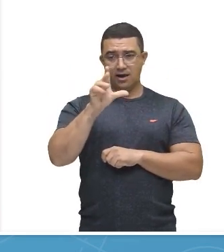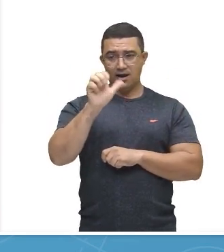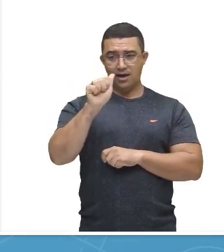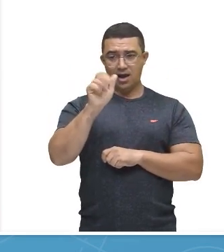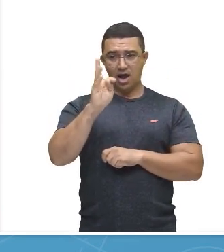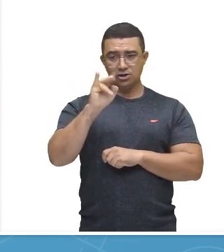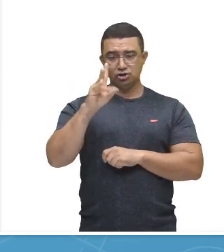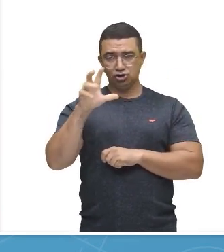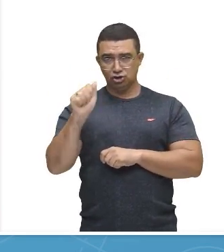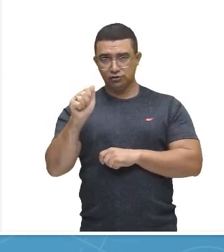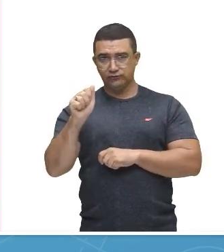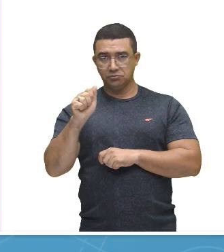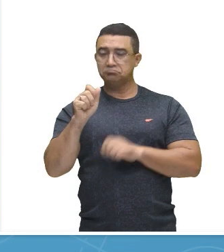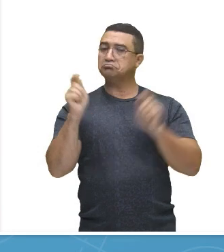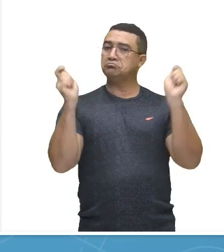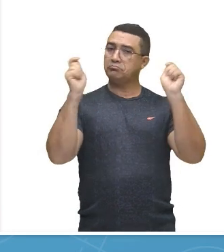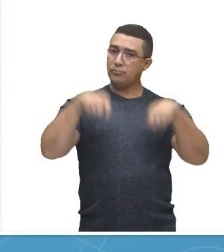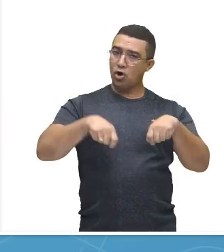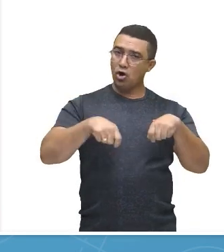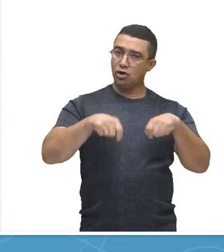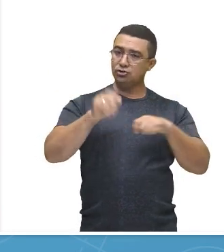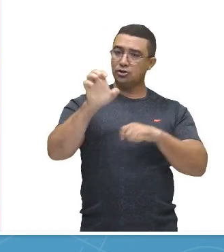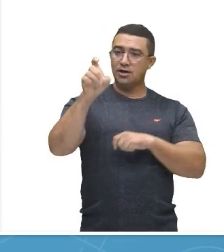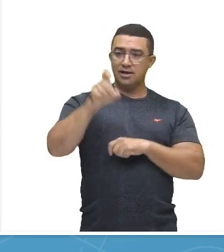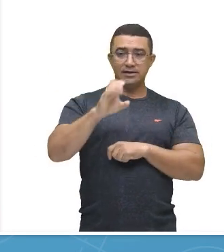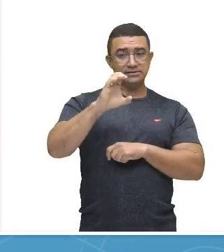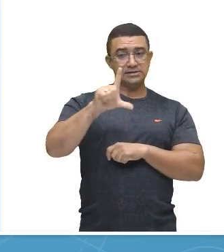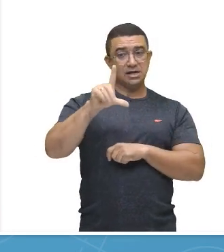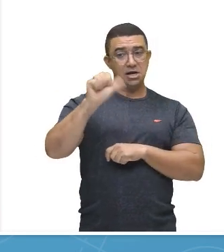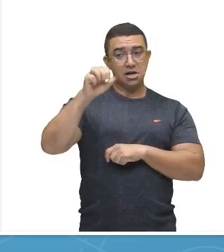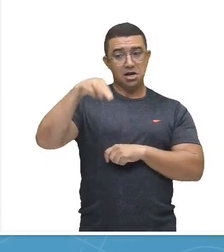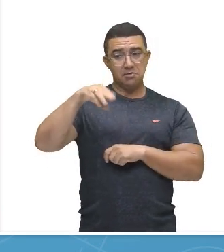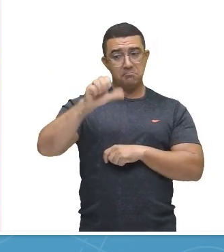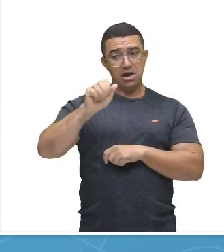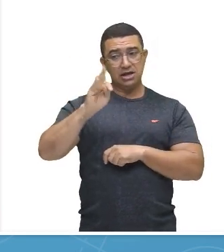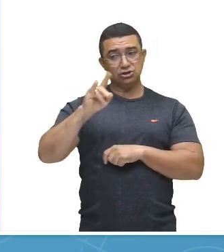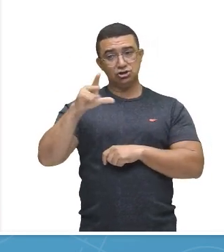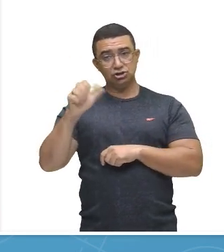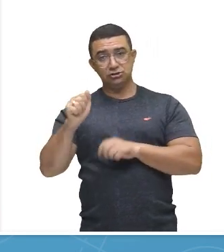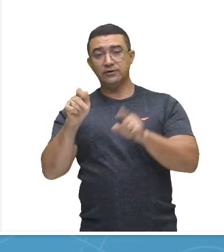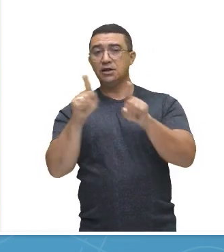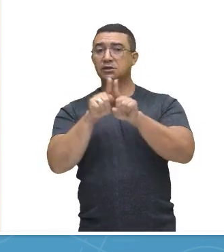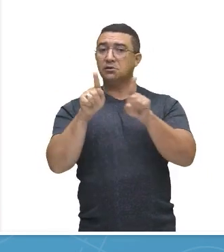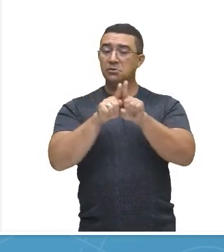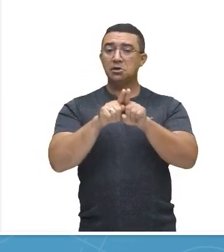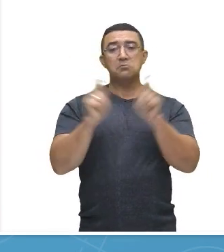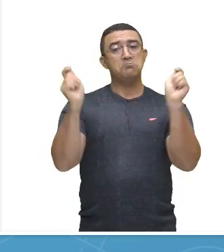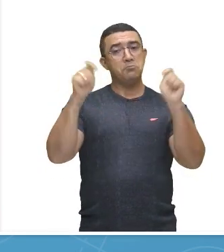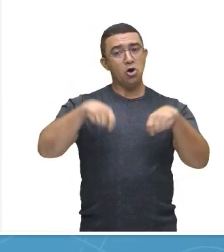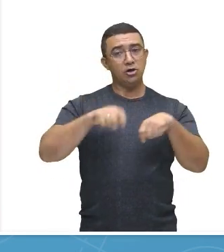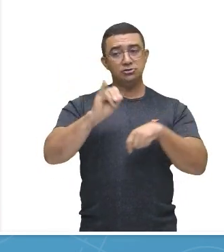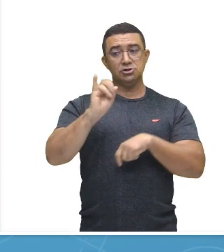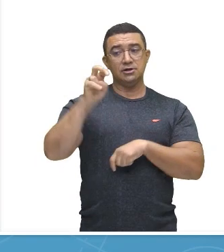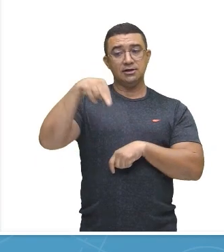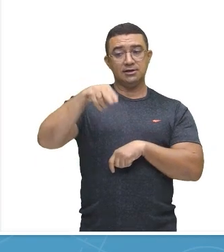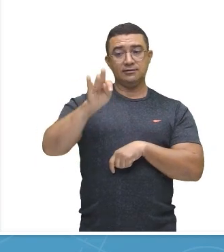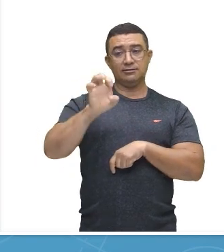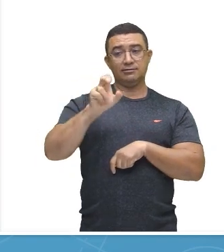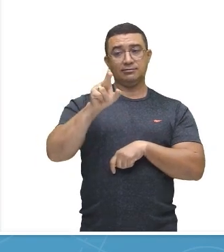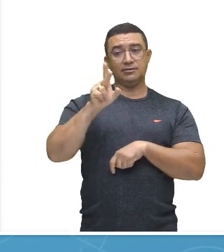ser exclamativa. Uma frase pode ser interrogativa. Uma frase pode